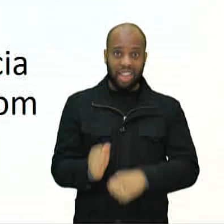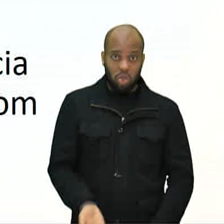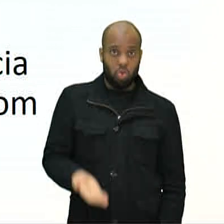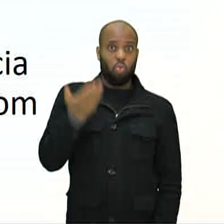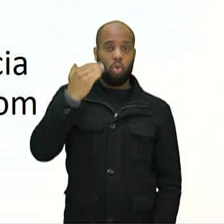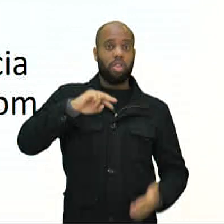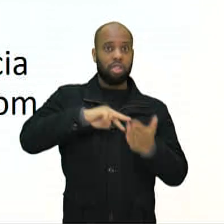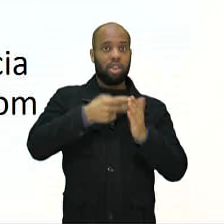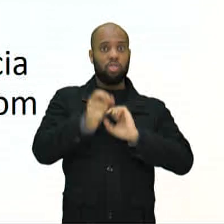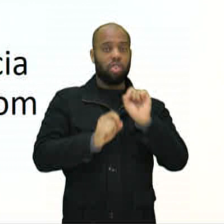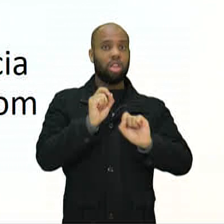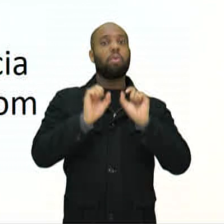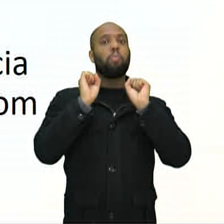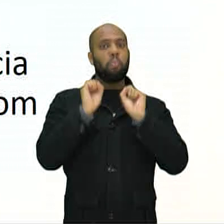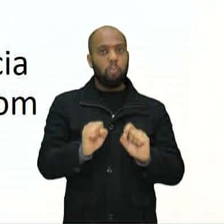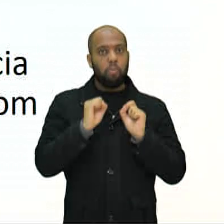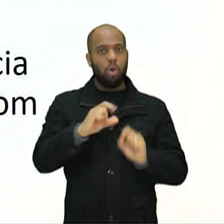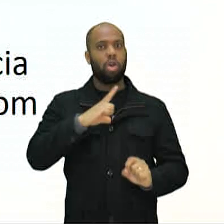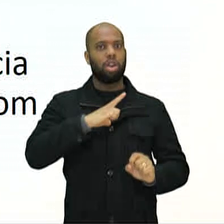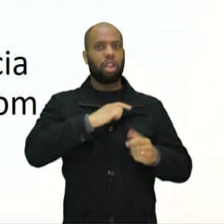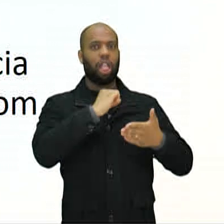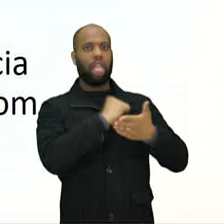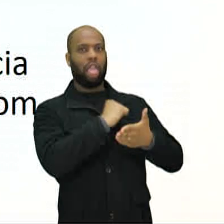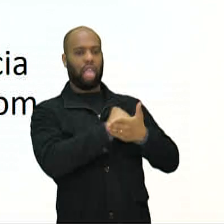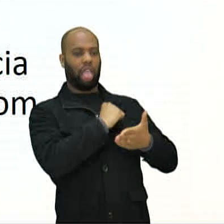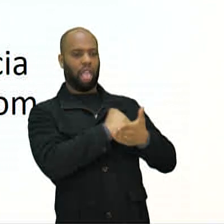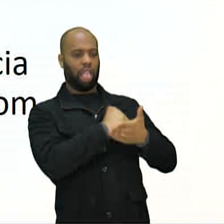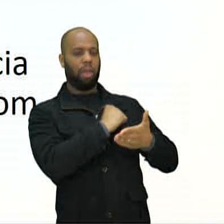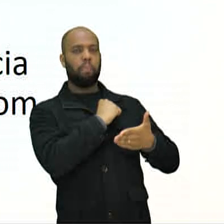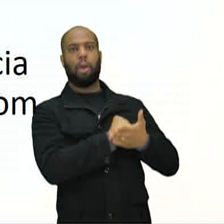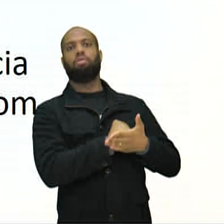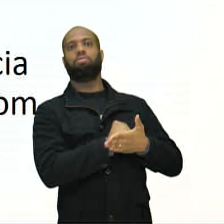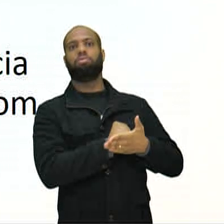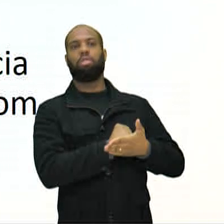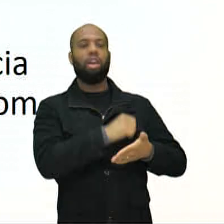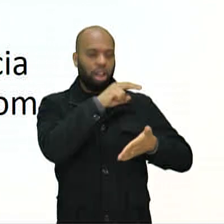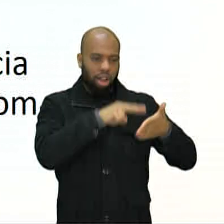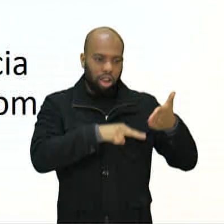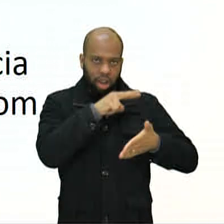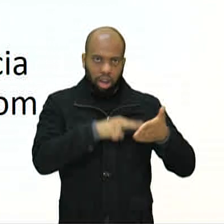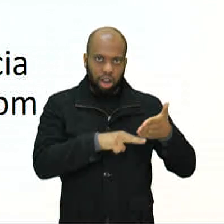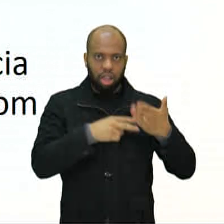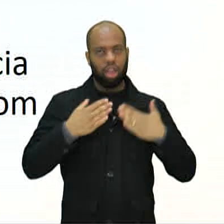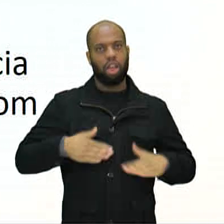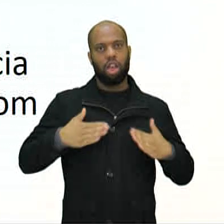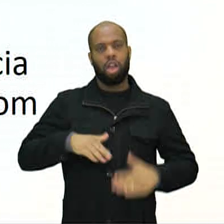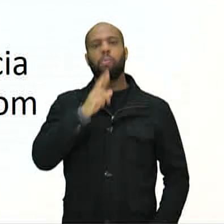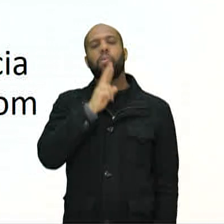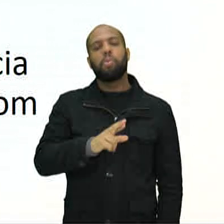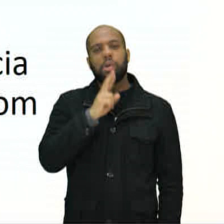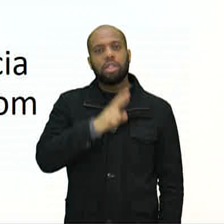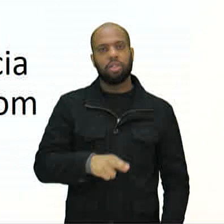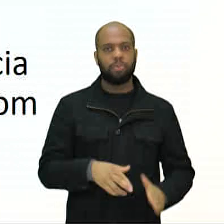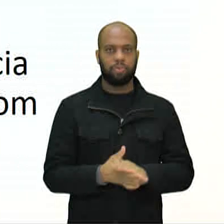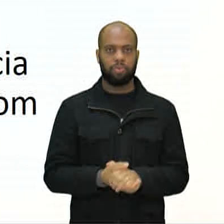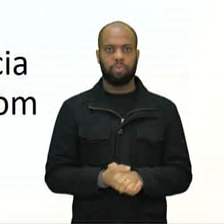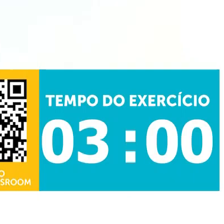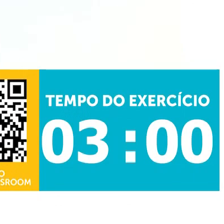elevada tende a se associar com o infarto do miocárdio. Então, leiam com atenção e respondam.